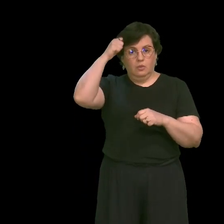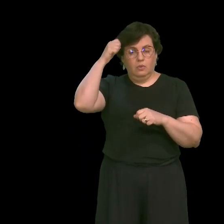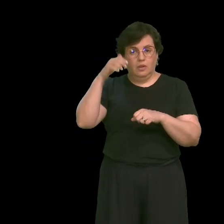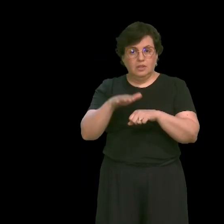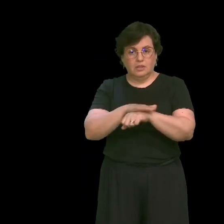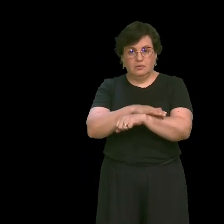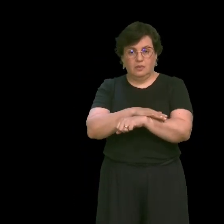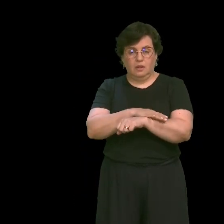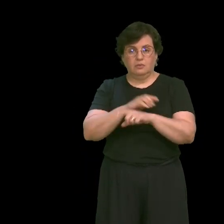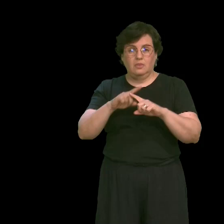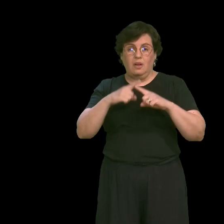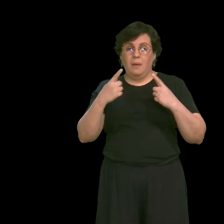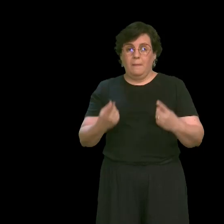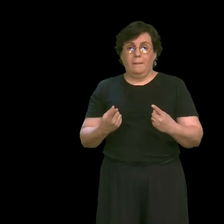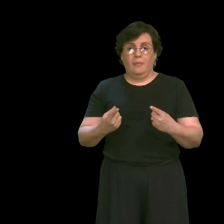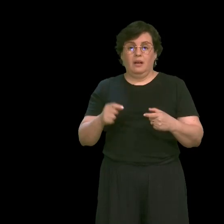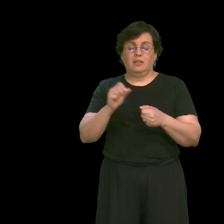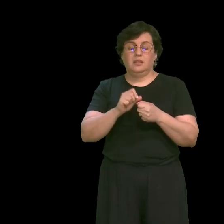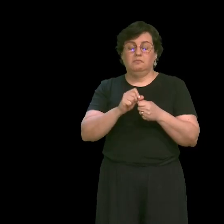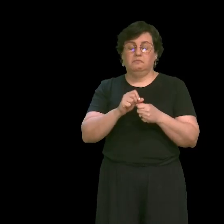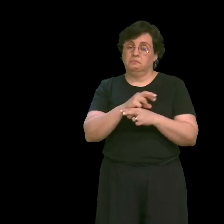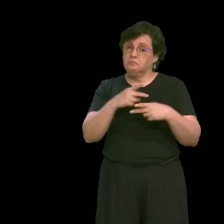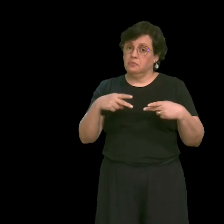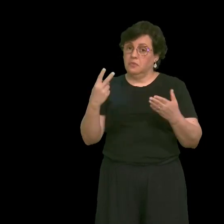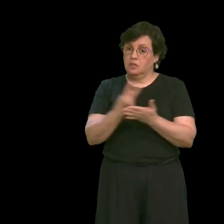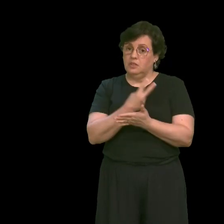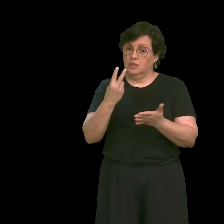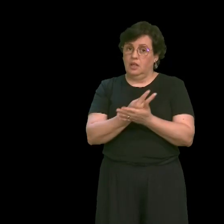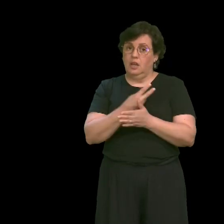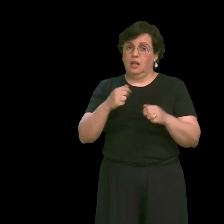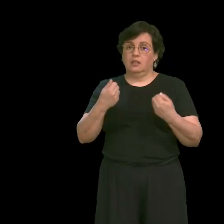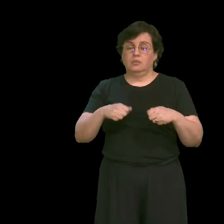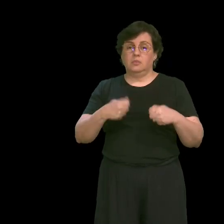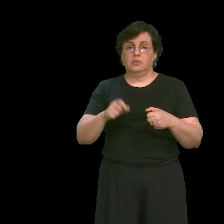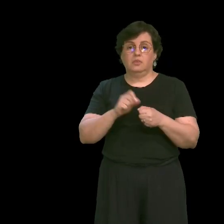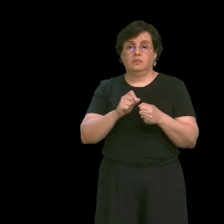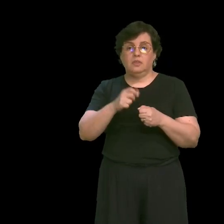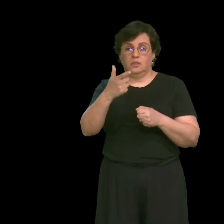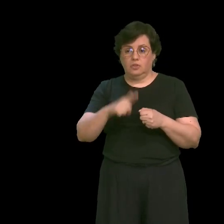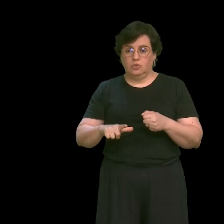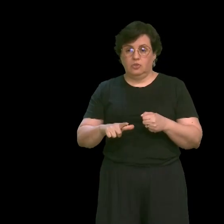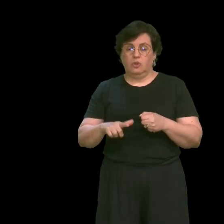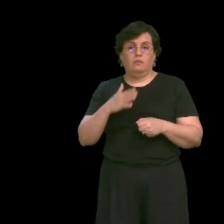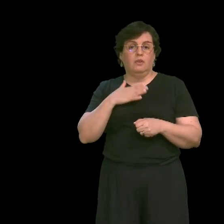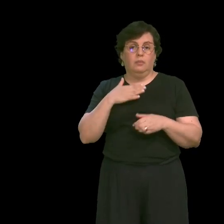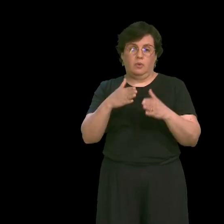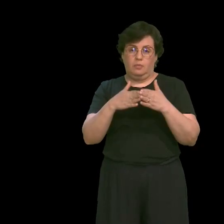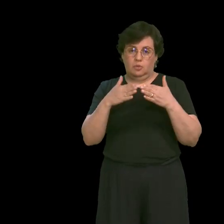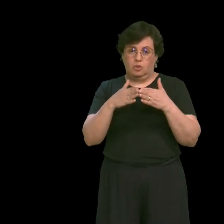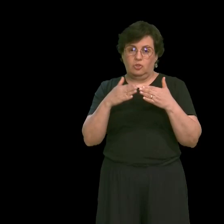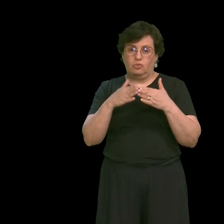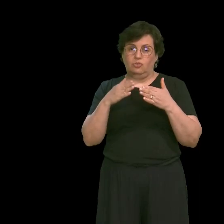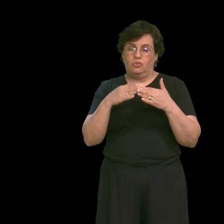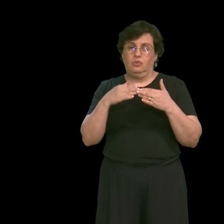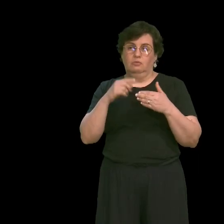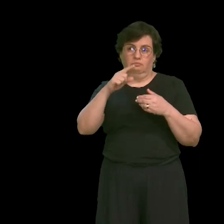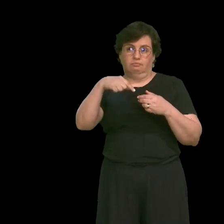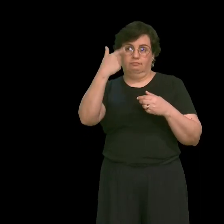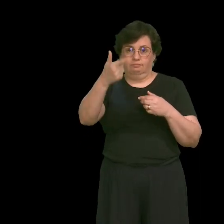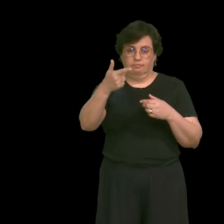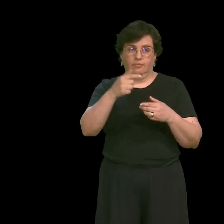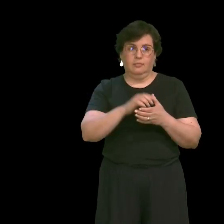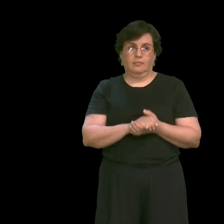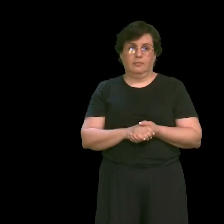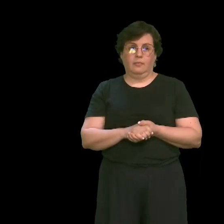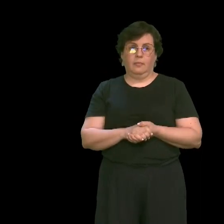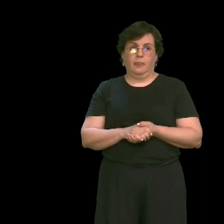fizeram de forma errada alguma coisa deu errado tá fazendo de novo é um dos meus requerimentos em breve aqui ó tava na pauta